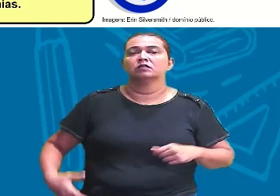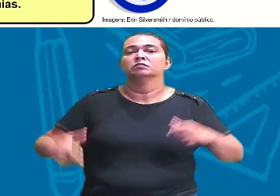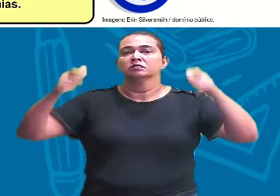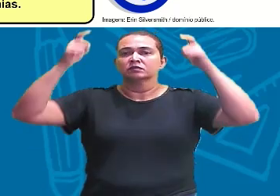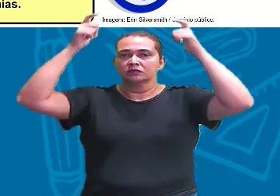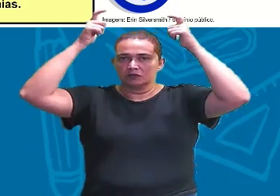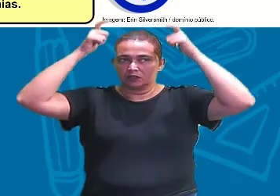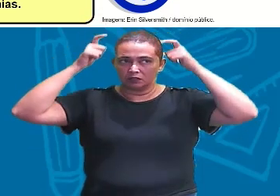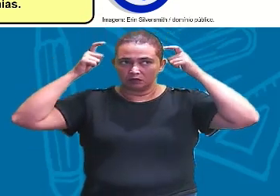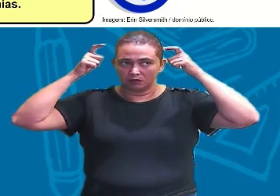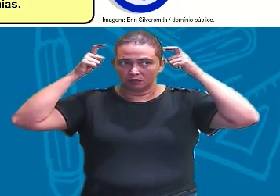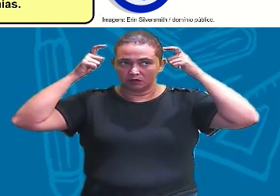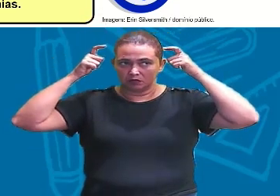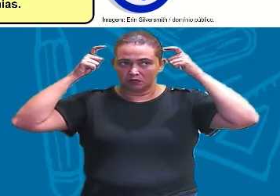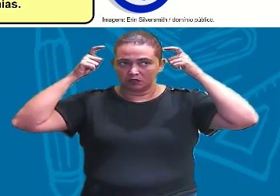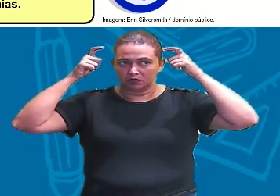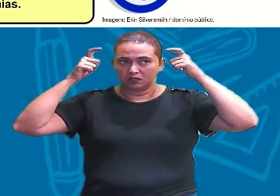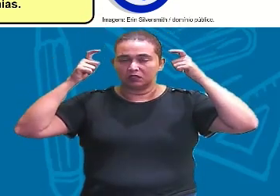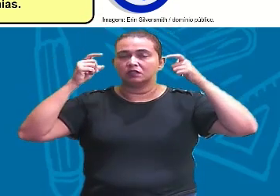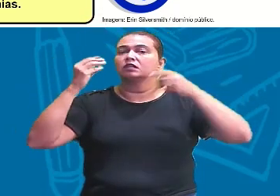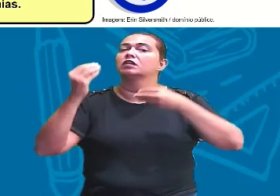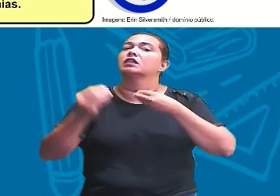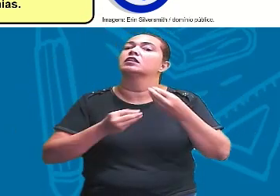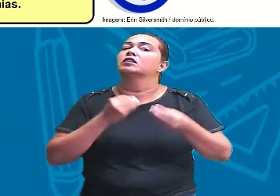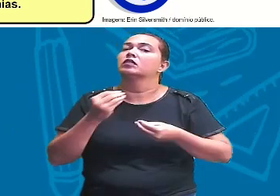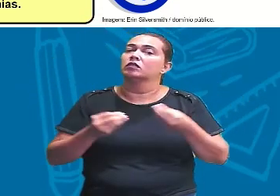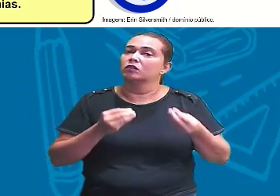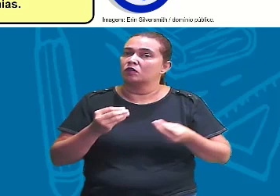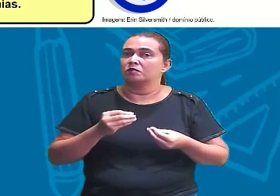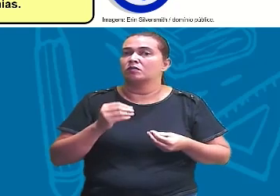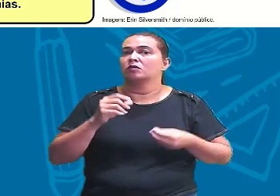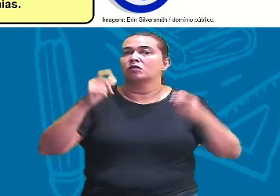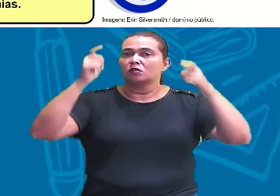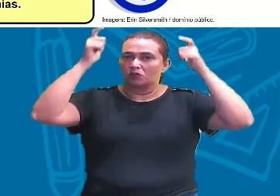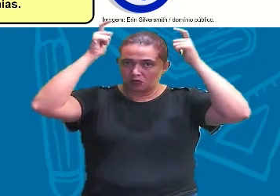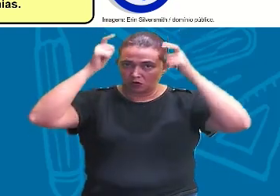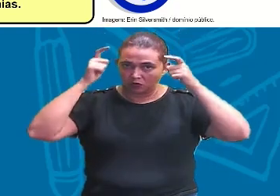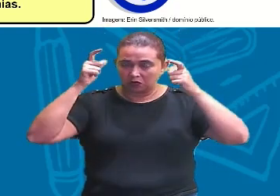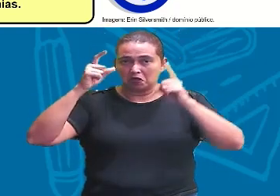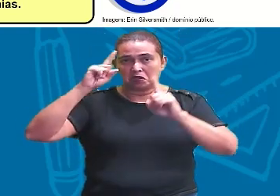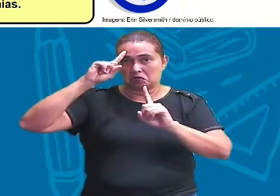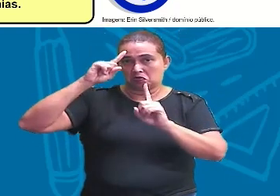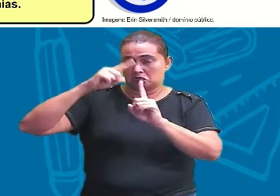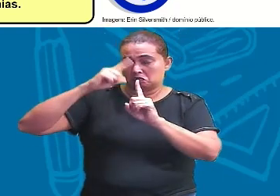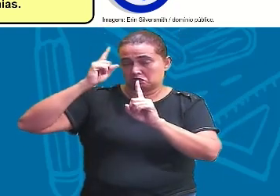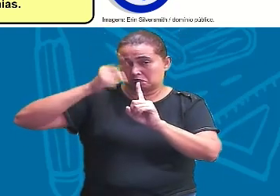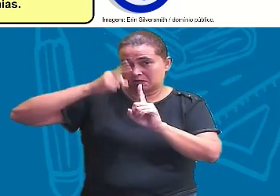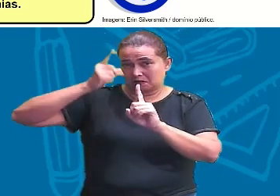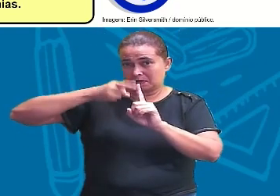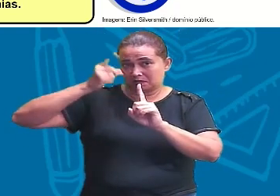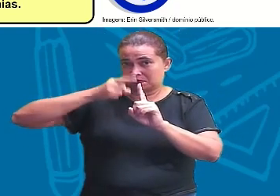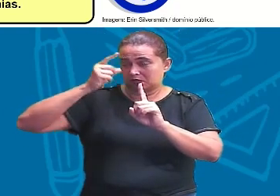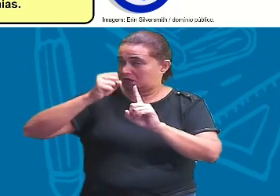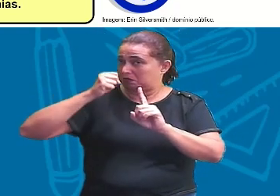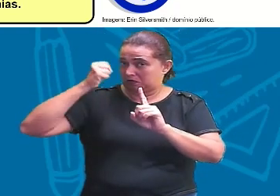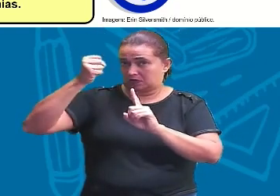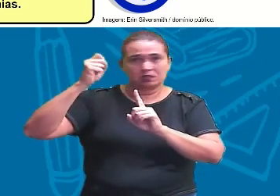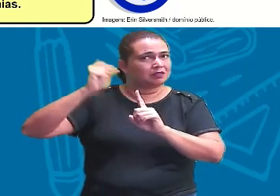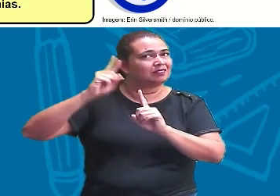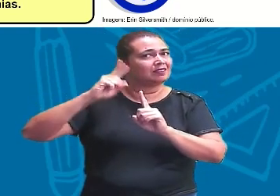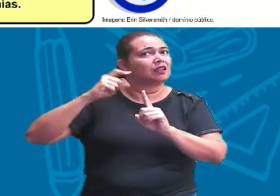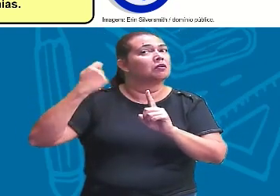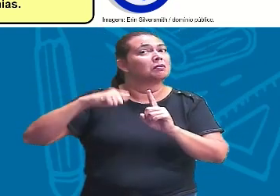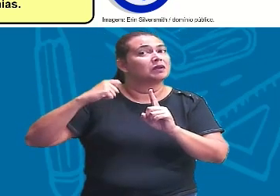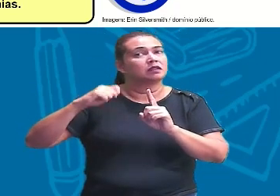quer dizer? Quer dizer que aquele rei, Luís XVI, ele não tinha mais poder absoluto, tá? Ele agora também vai